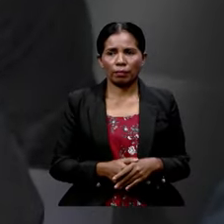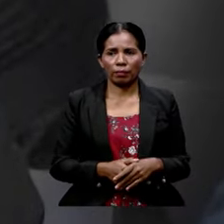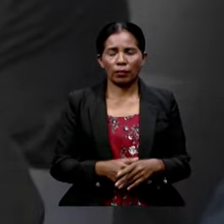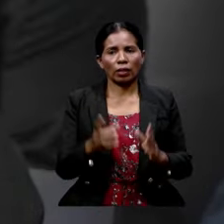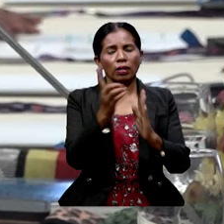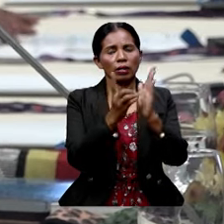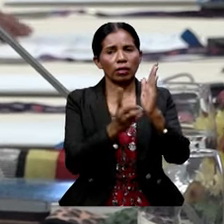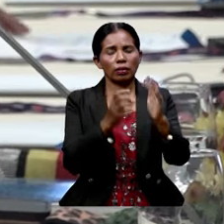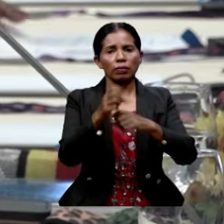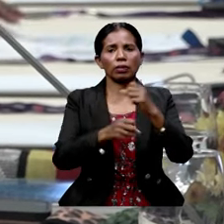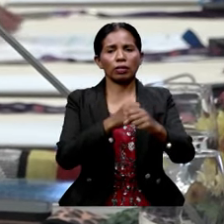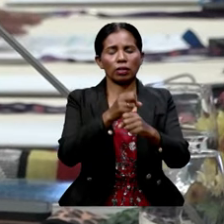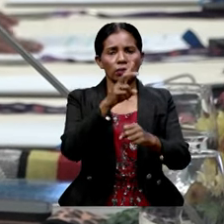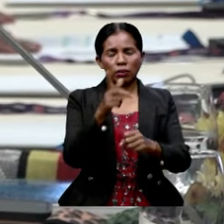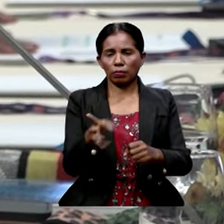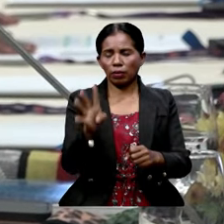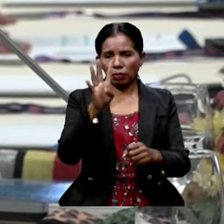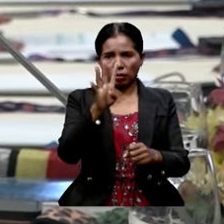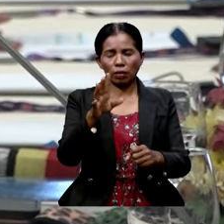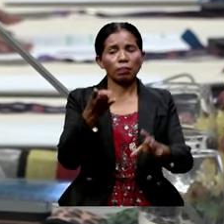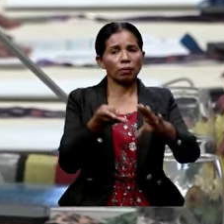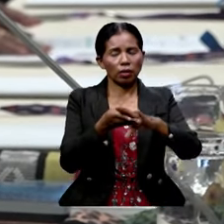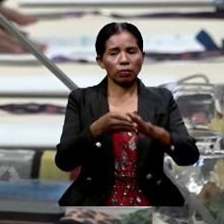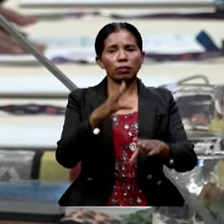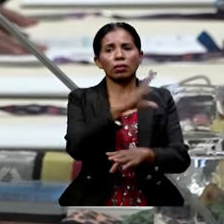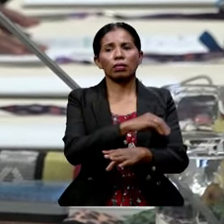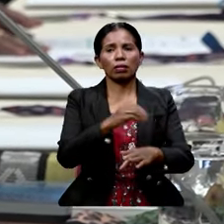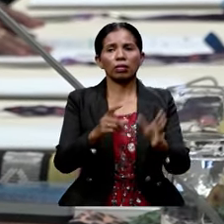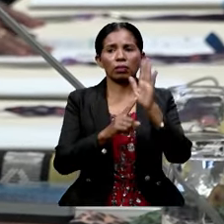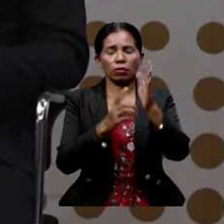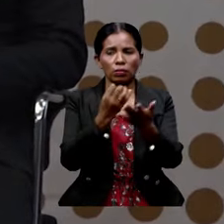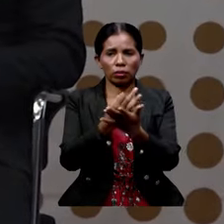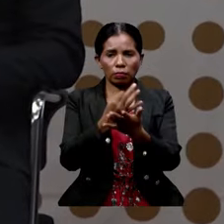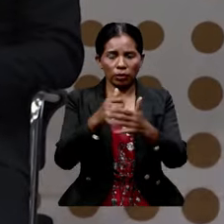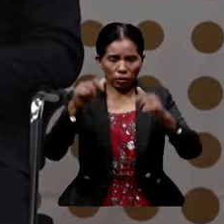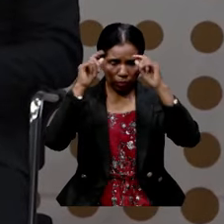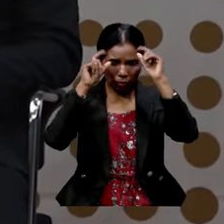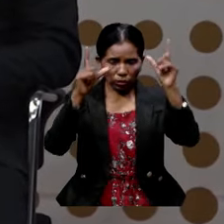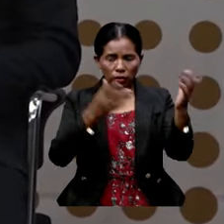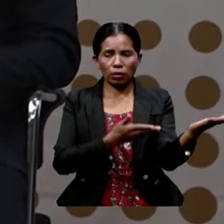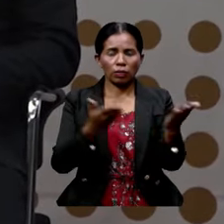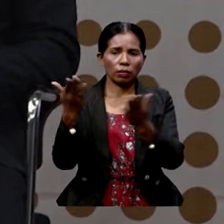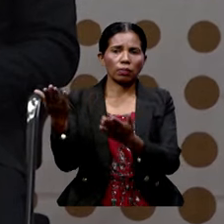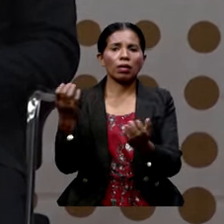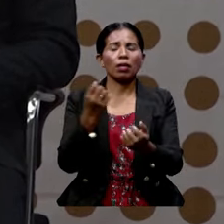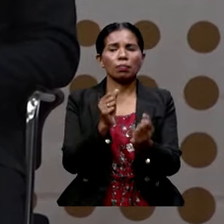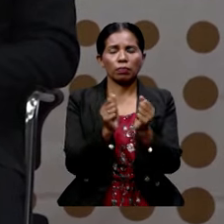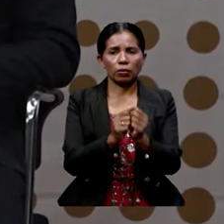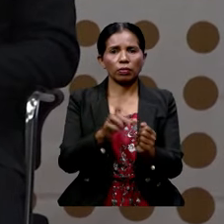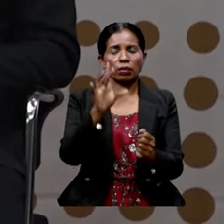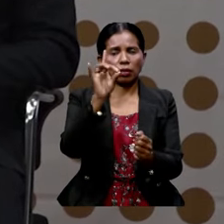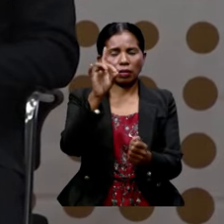Tuirdarus tinang riuroron resintolu, usi Banku Sentral Timor Leste, hatudu, orsamentu Timor Leste nian nebe sirkula barai liur hamutuk tokon atus walu,